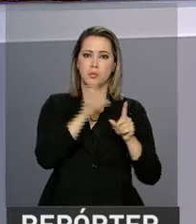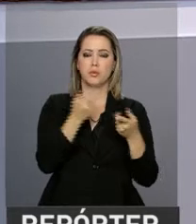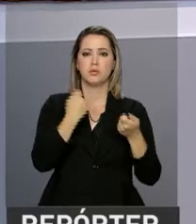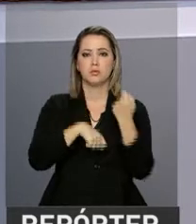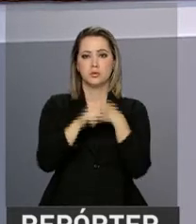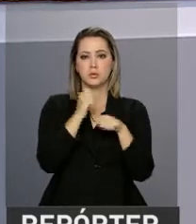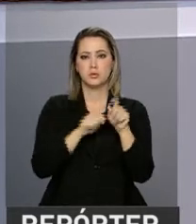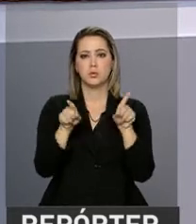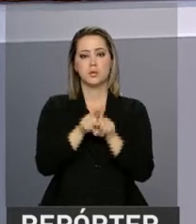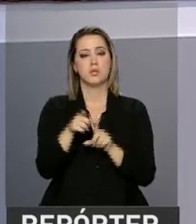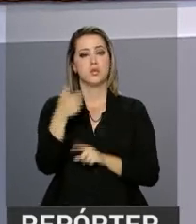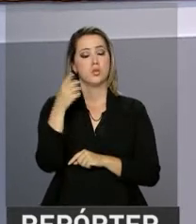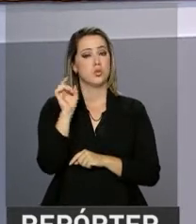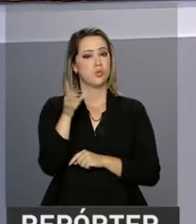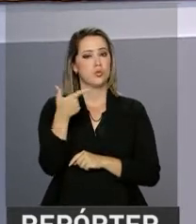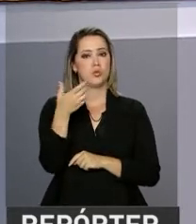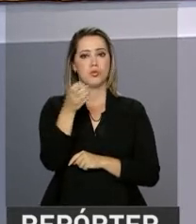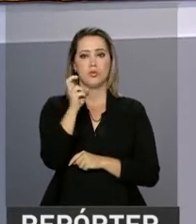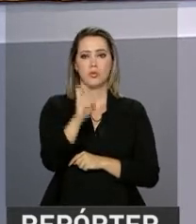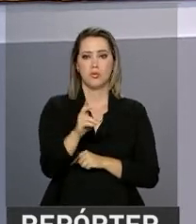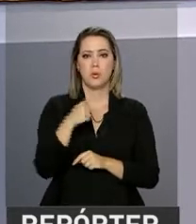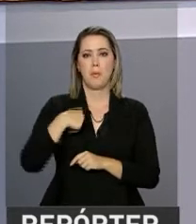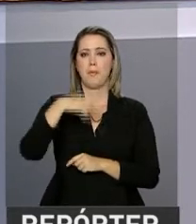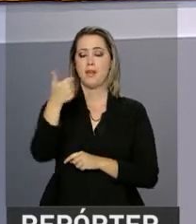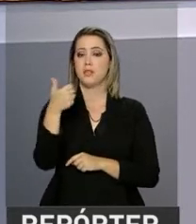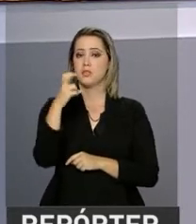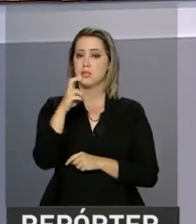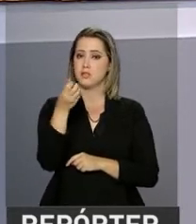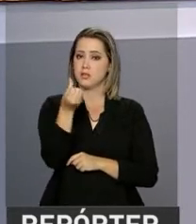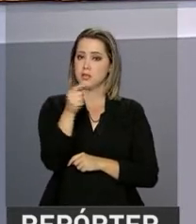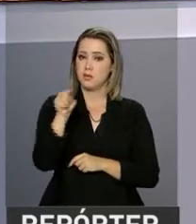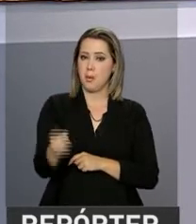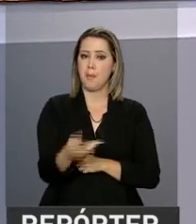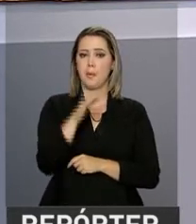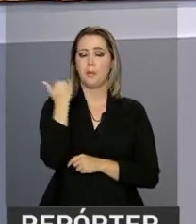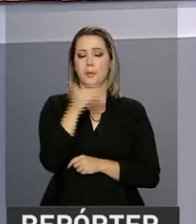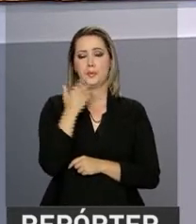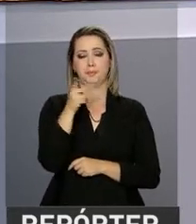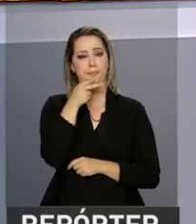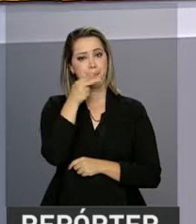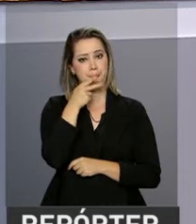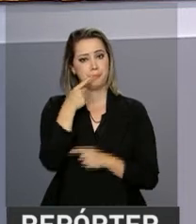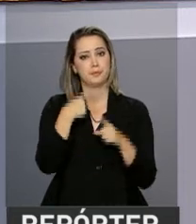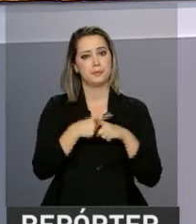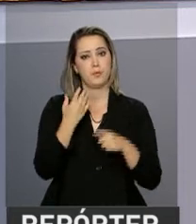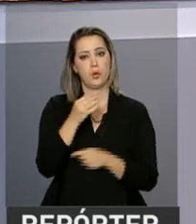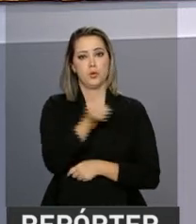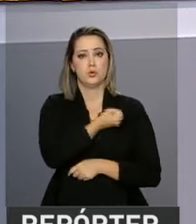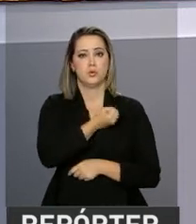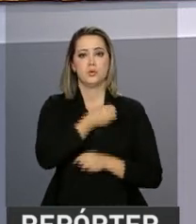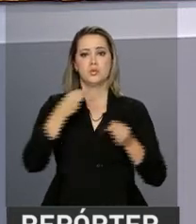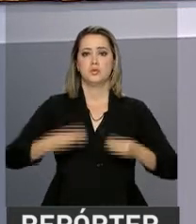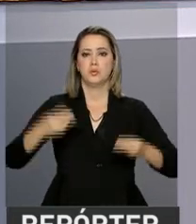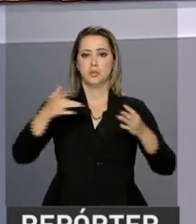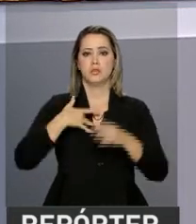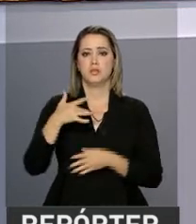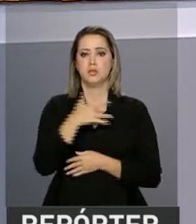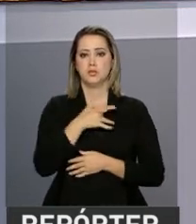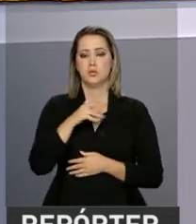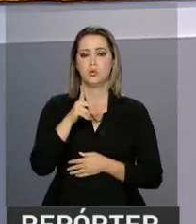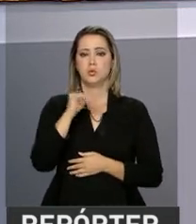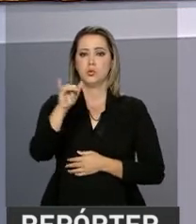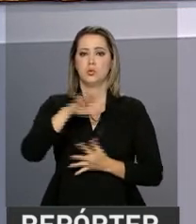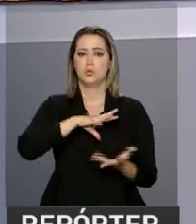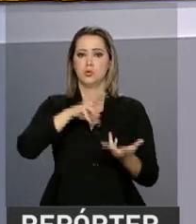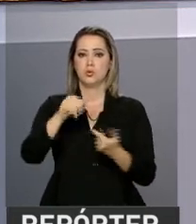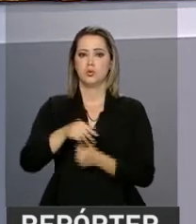em 2015 foram mais de 156 mil mortes pelo tabaco. Os números são do Ministério da Saúde no Dia